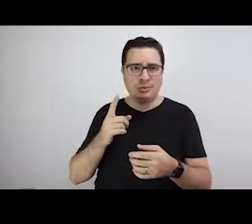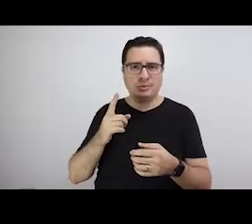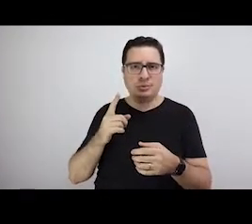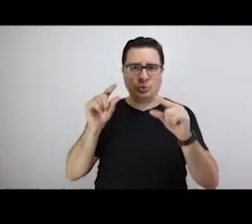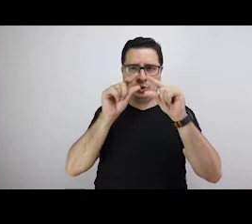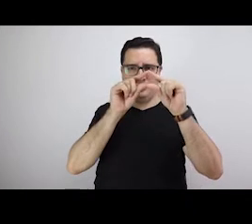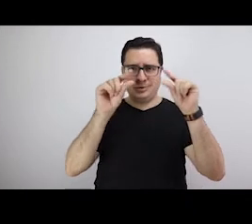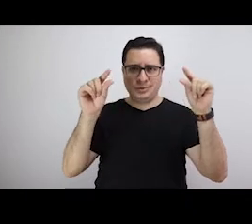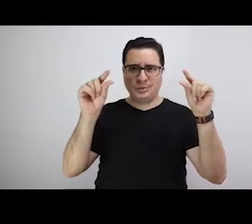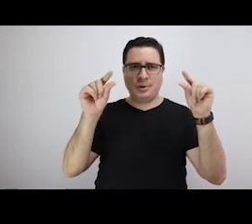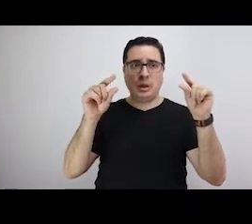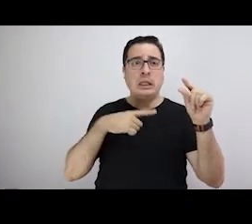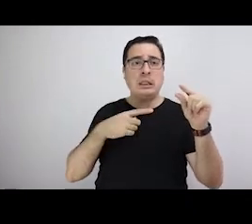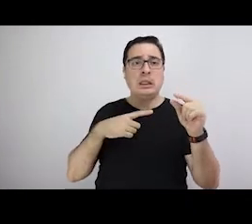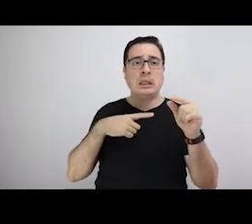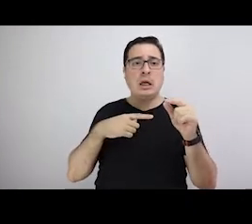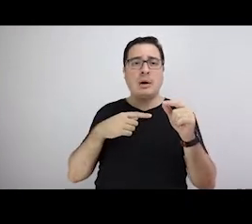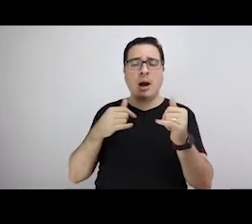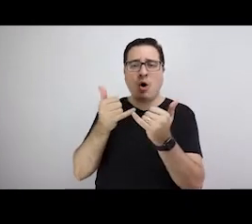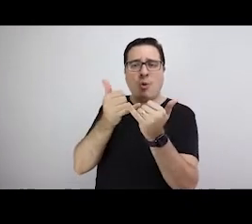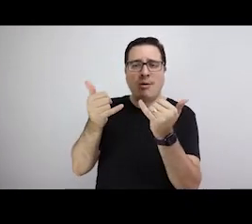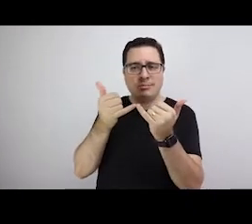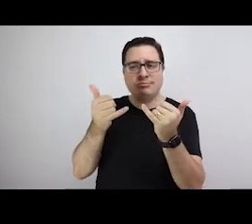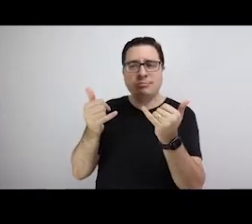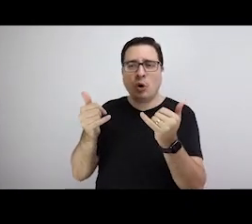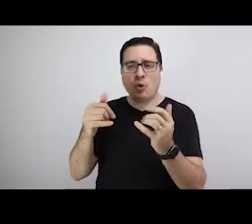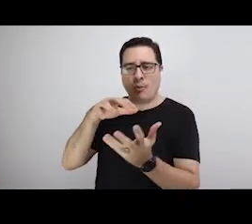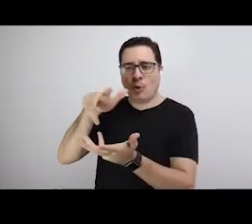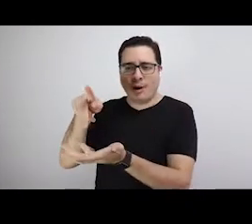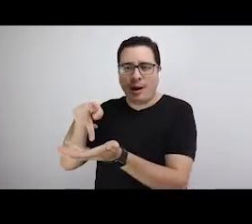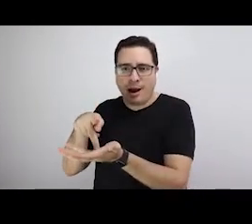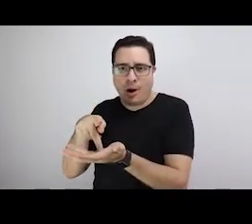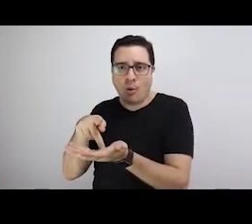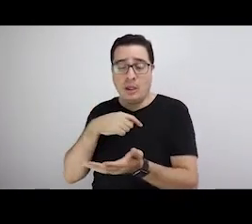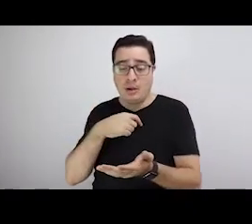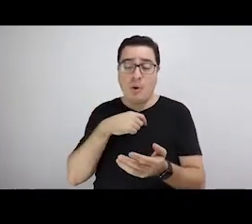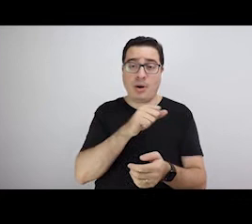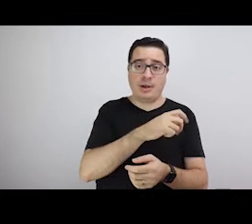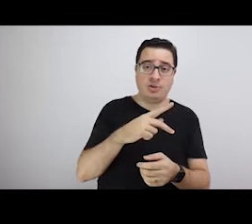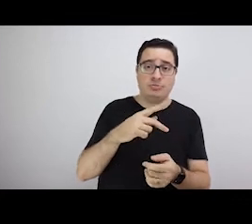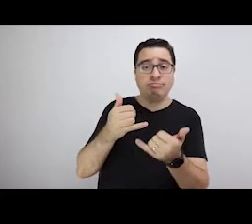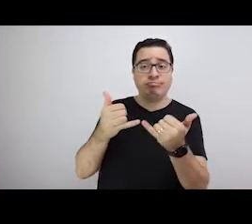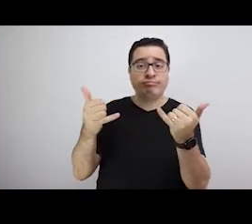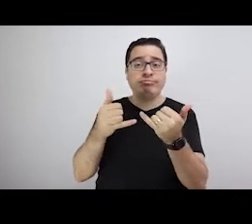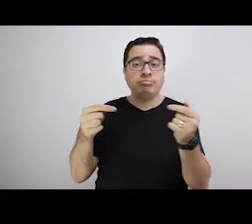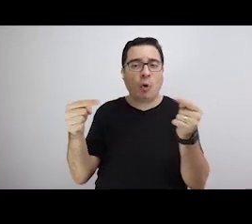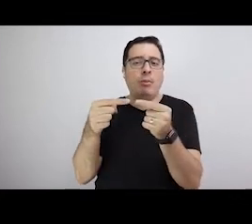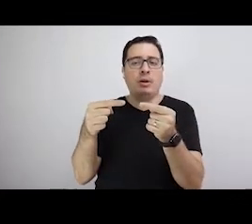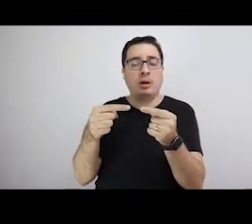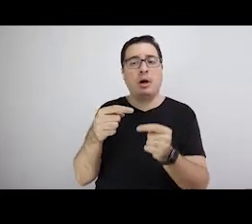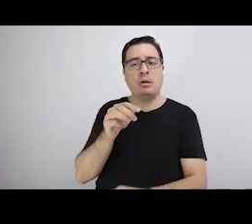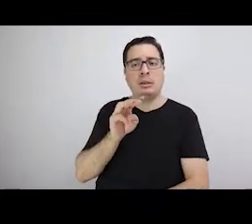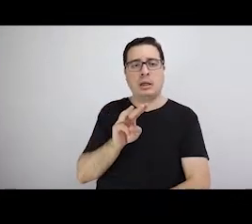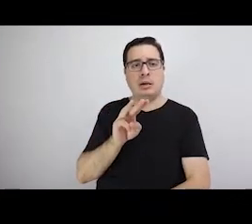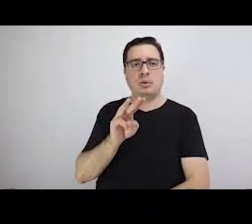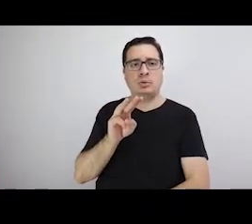heurística, é ter uma relação entre o mundo real e a sua aplicação. E por meio da WCAG, a gente